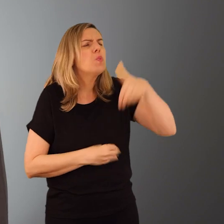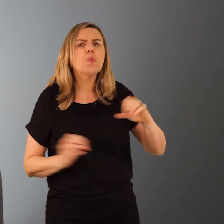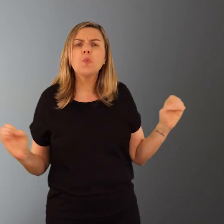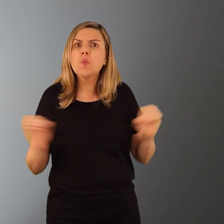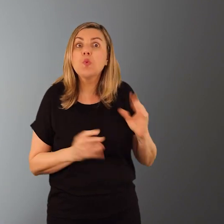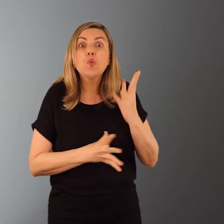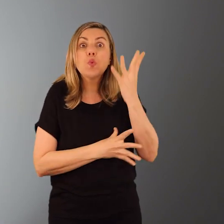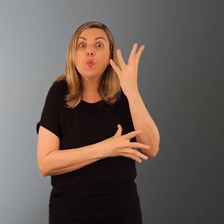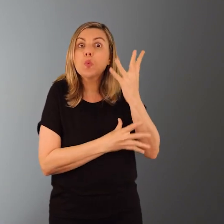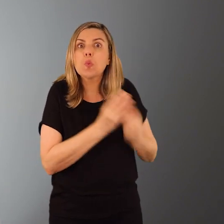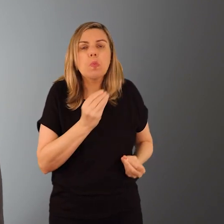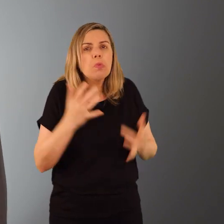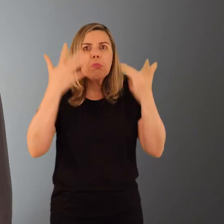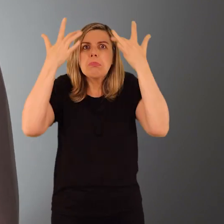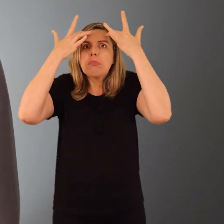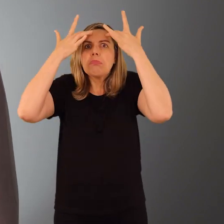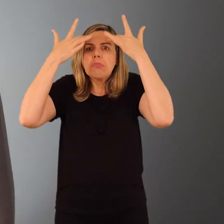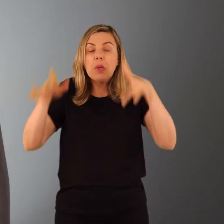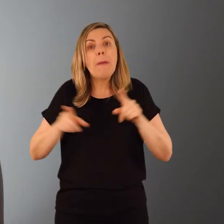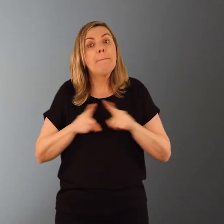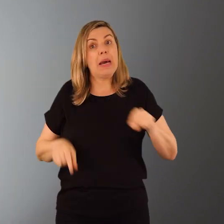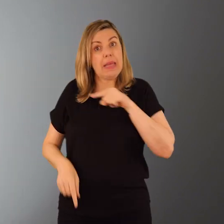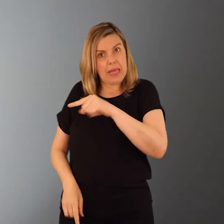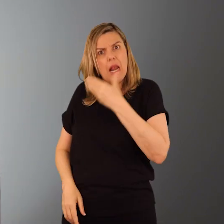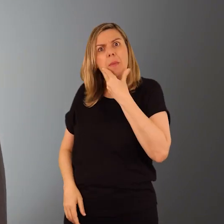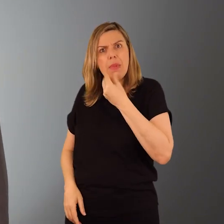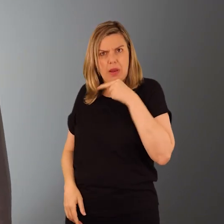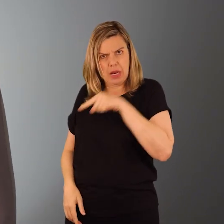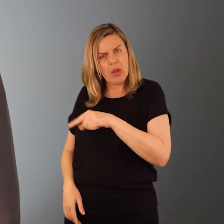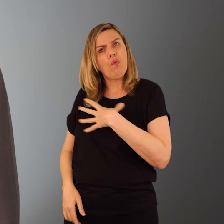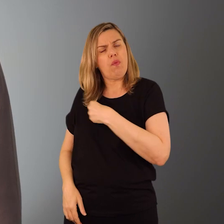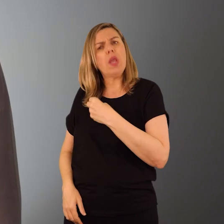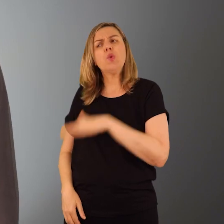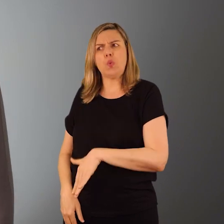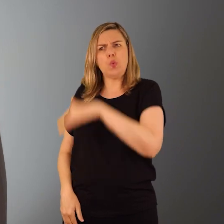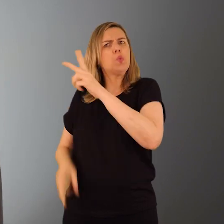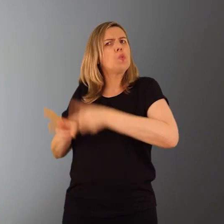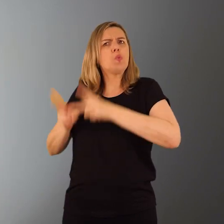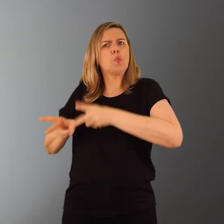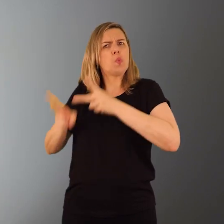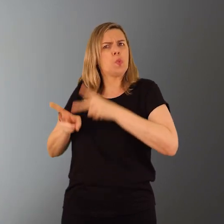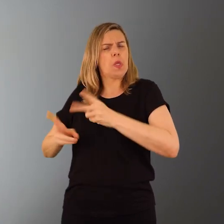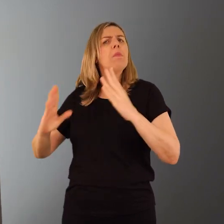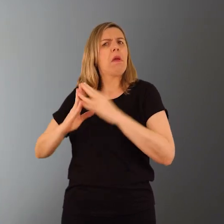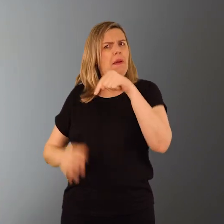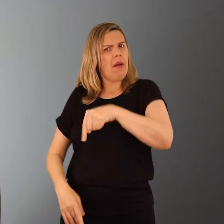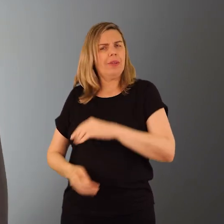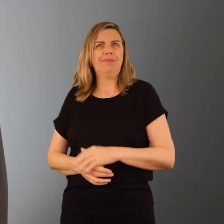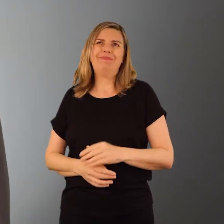menina desapareceu assim no mundo, não sei. Agora o menino não, né? O menino cresceu, o menino tá sempre aí. Gesticula. Sempre